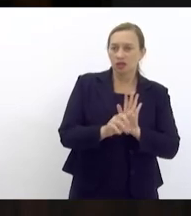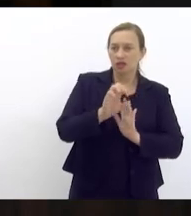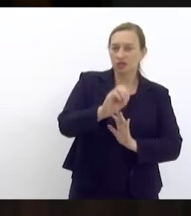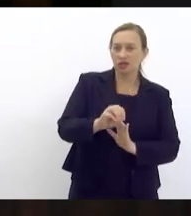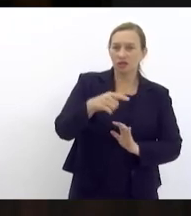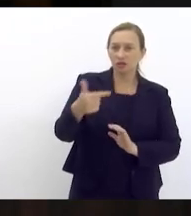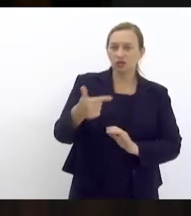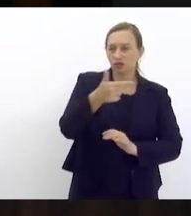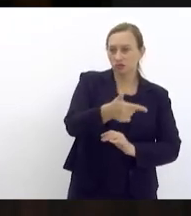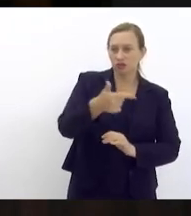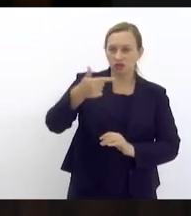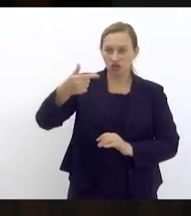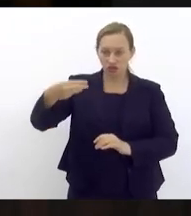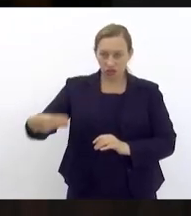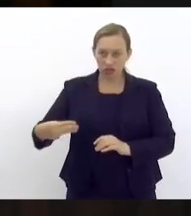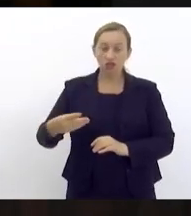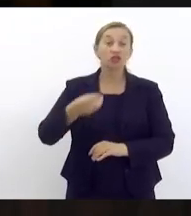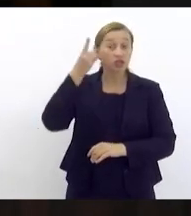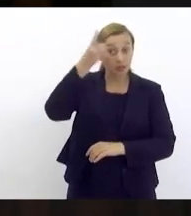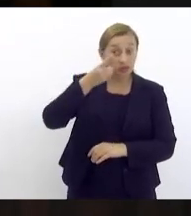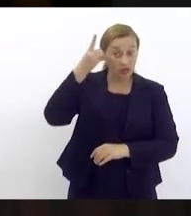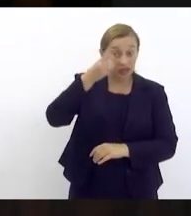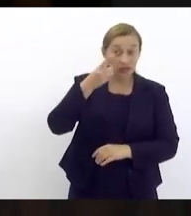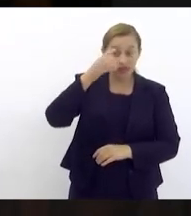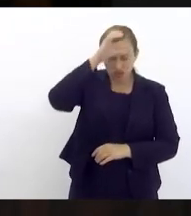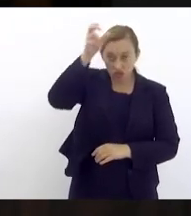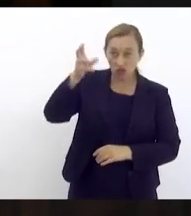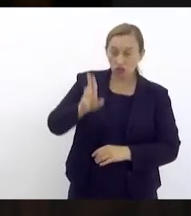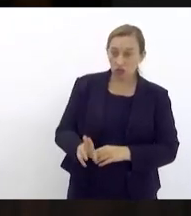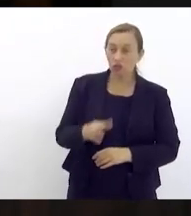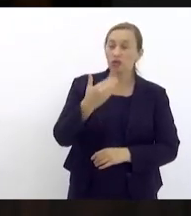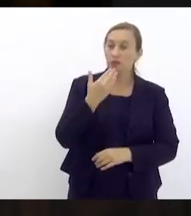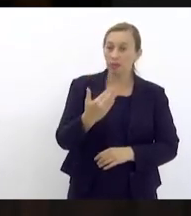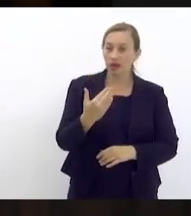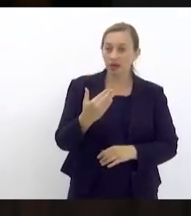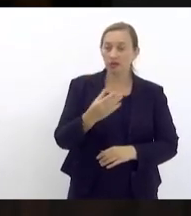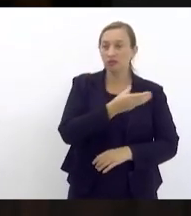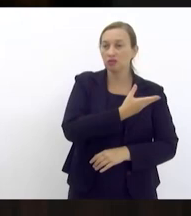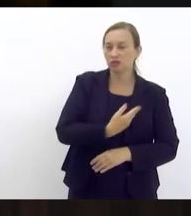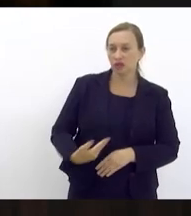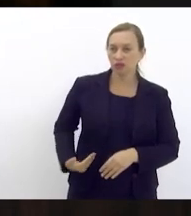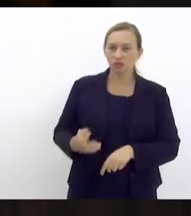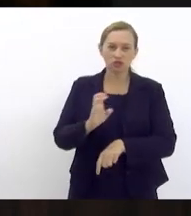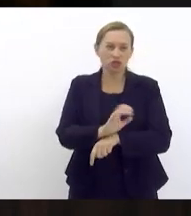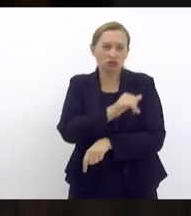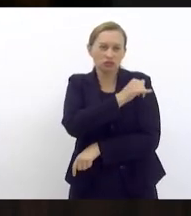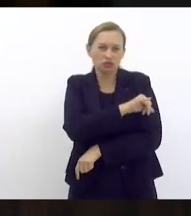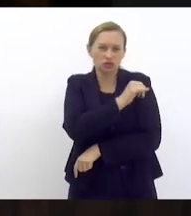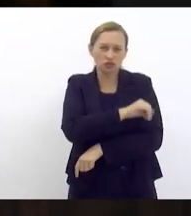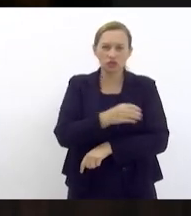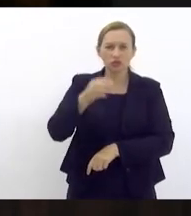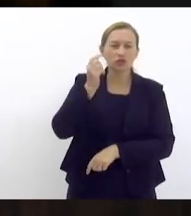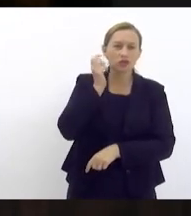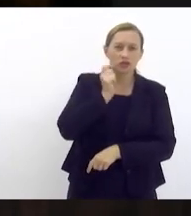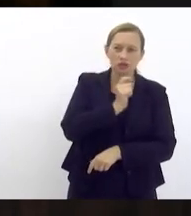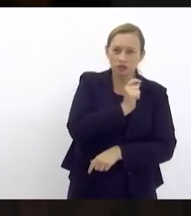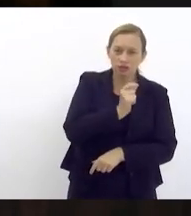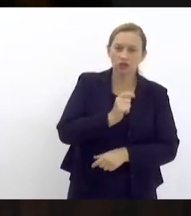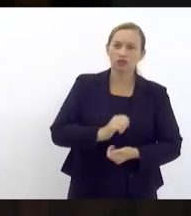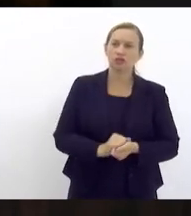2023 de autoria da deputada tia juc solicita Excelentíssimo Senhor governador do Estado do Rio de Janeiro Cláudio Castro